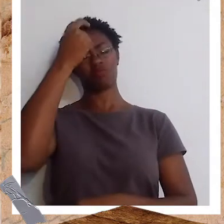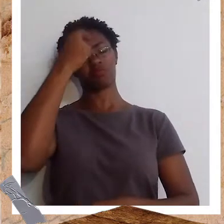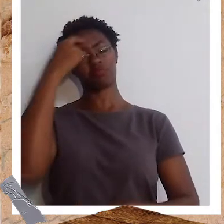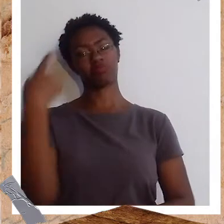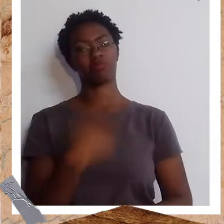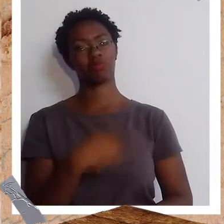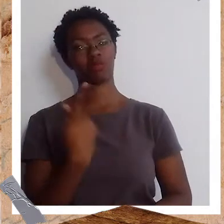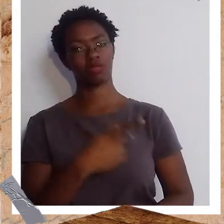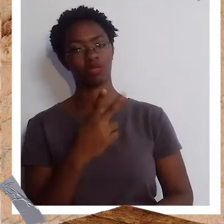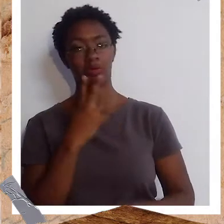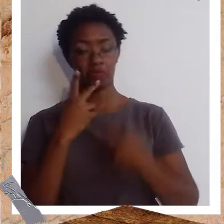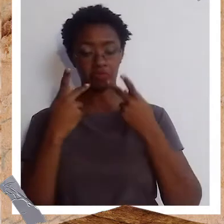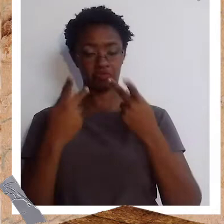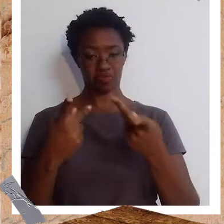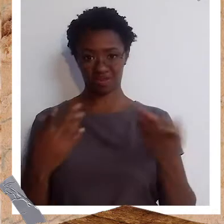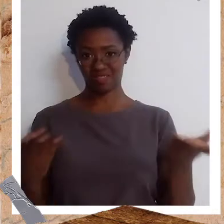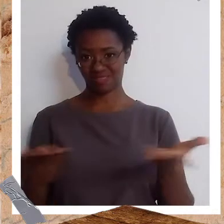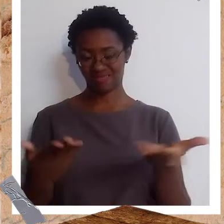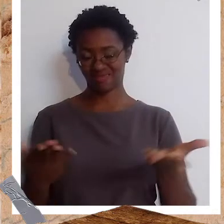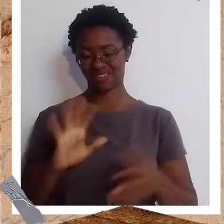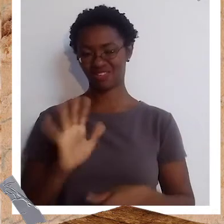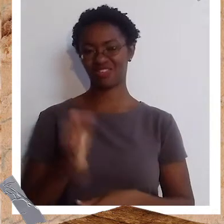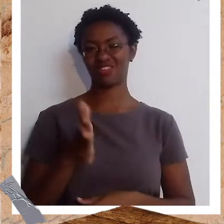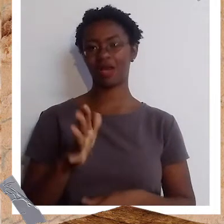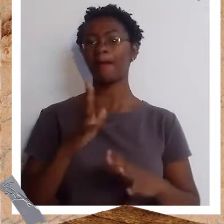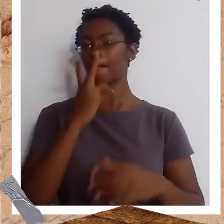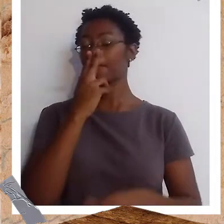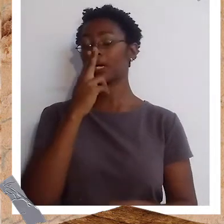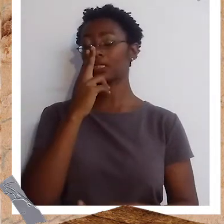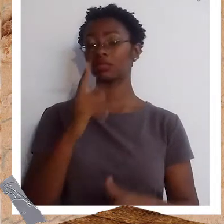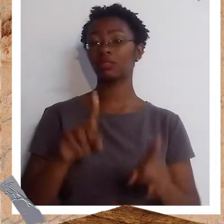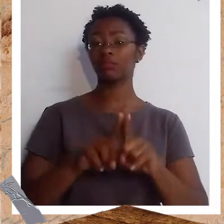dizia há pouco, também vai ser um mote de interpretação